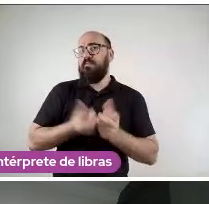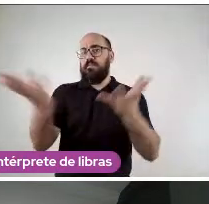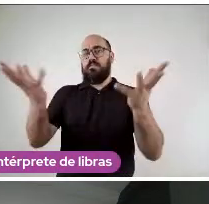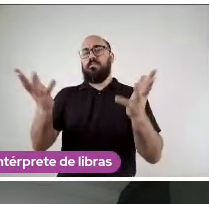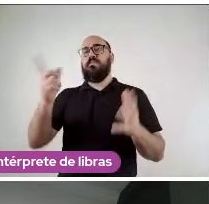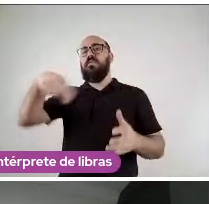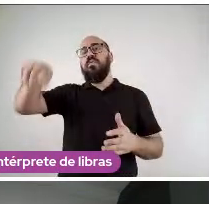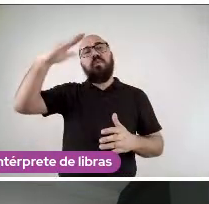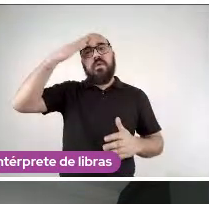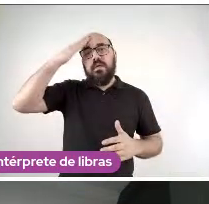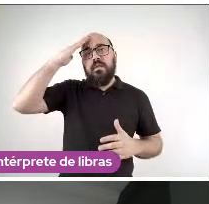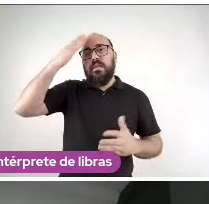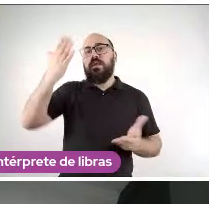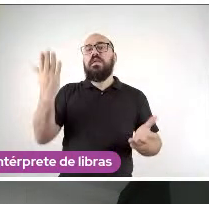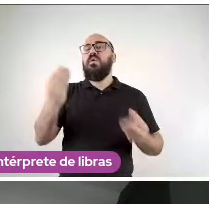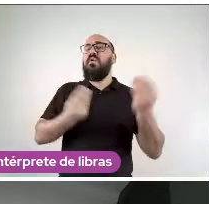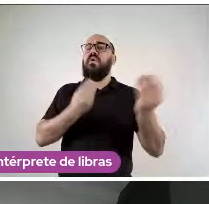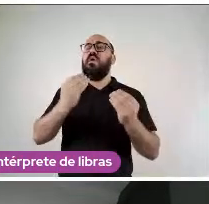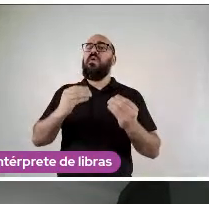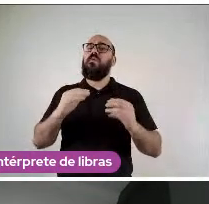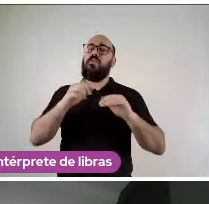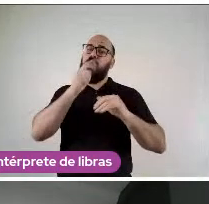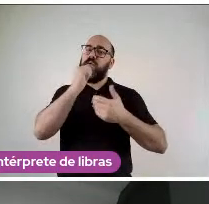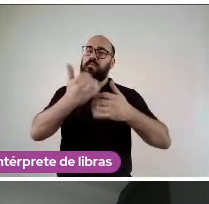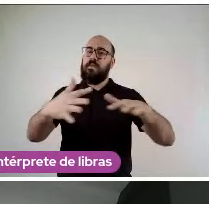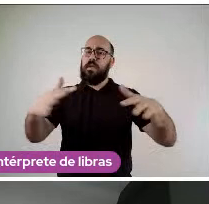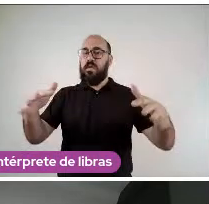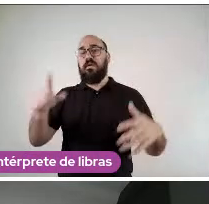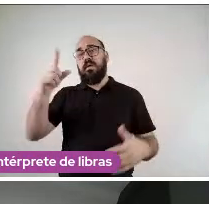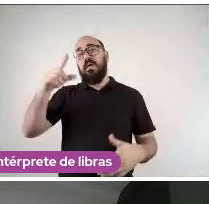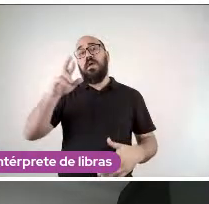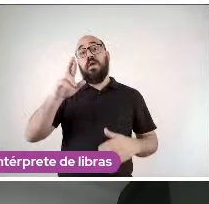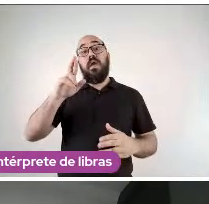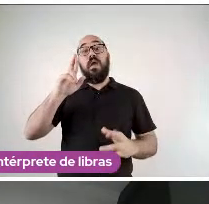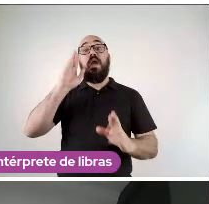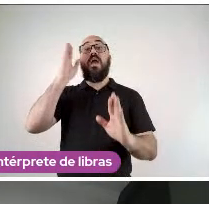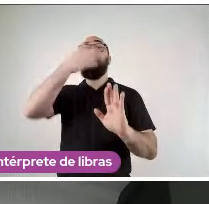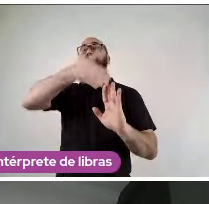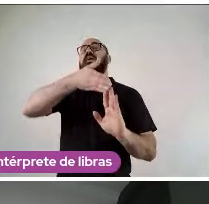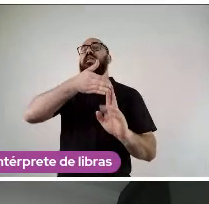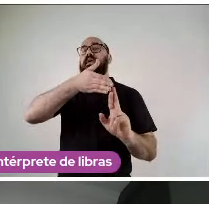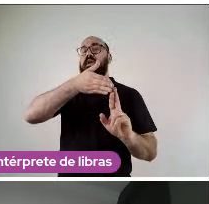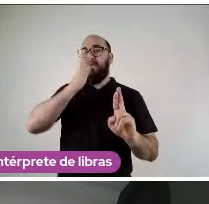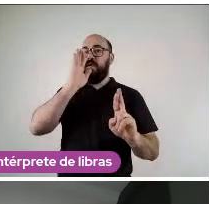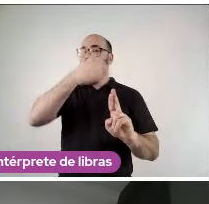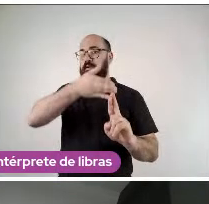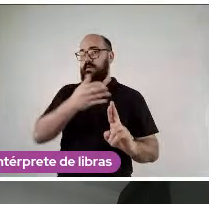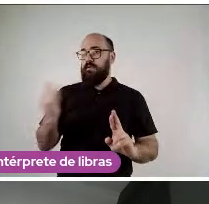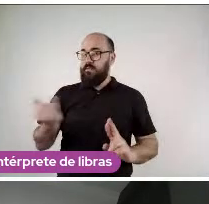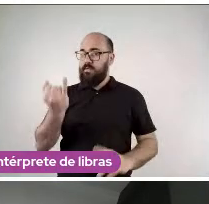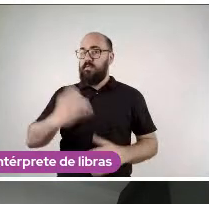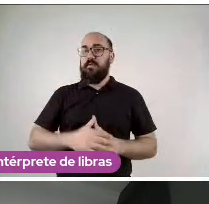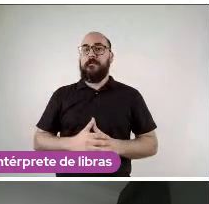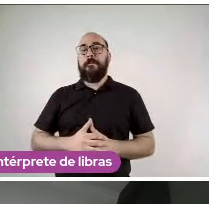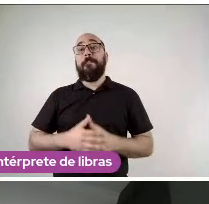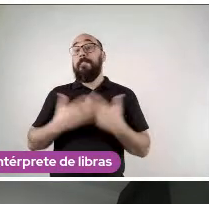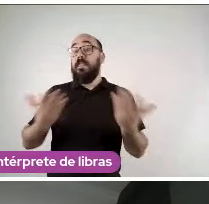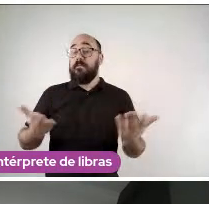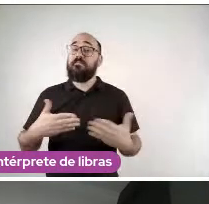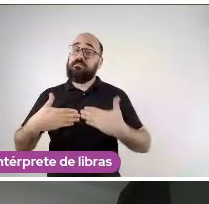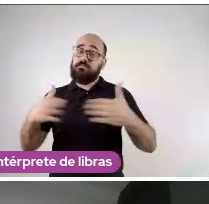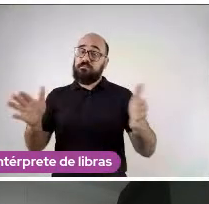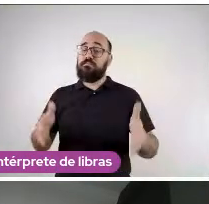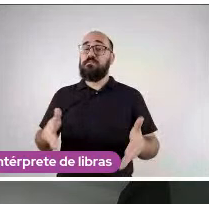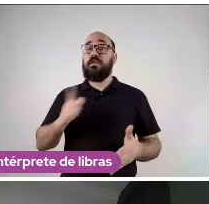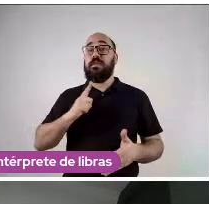foi uma referência importante para a cultura oceânica. A partir daí, foram feitos